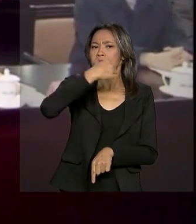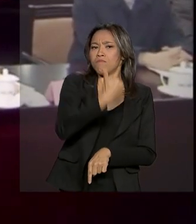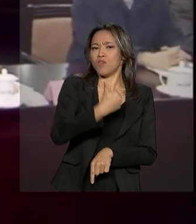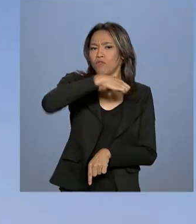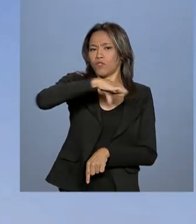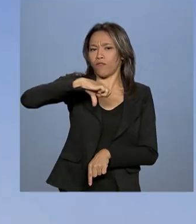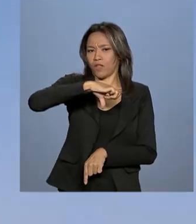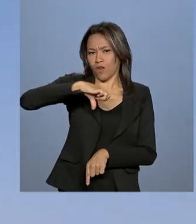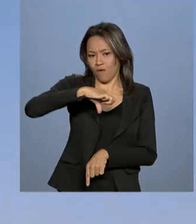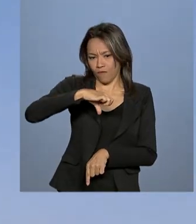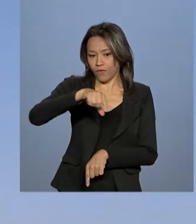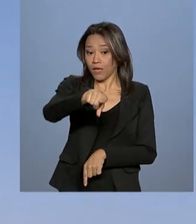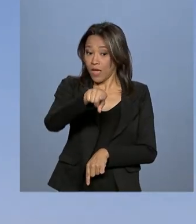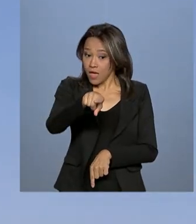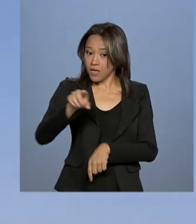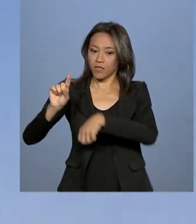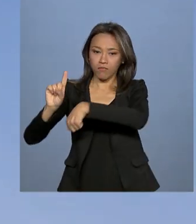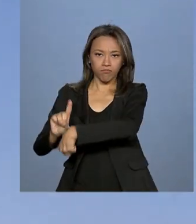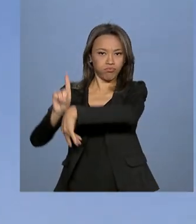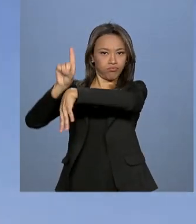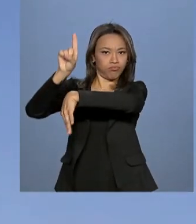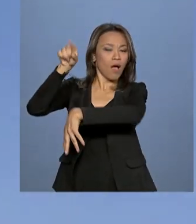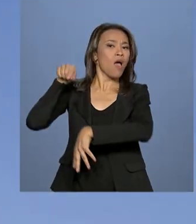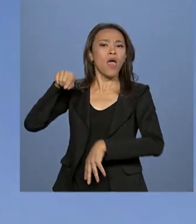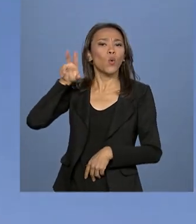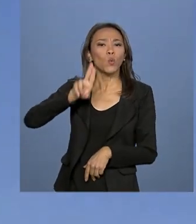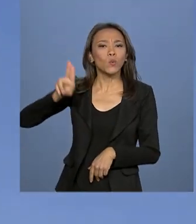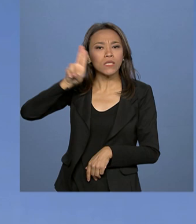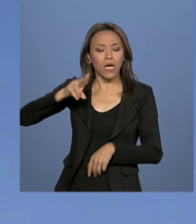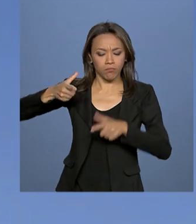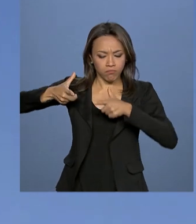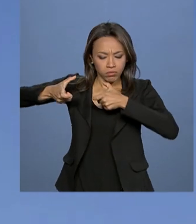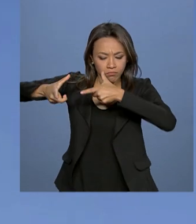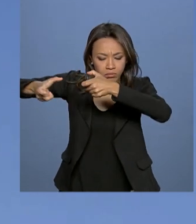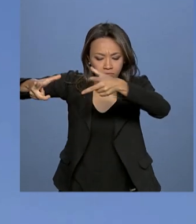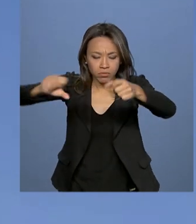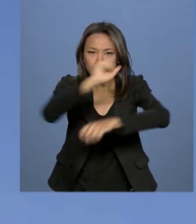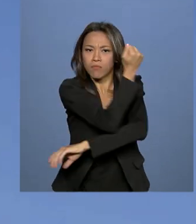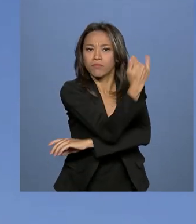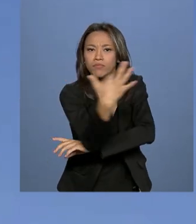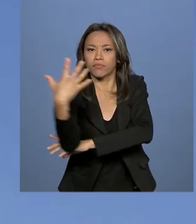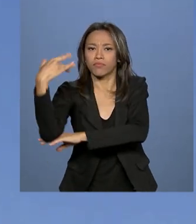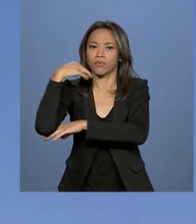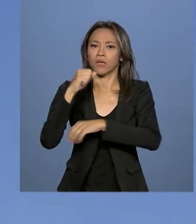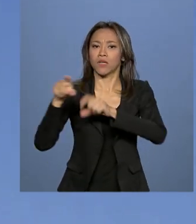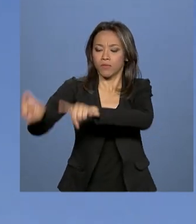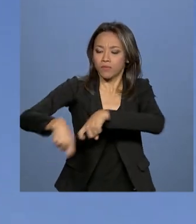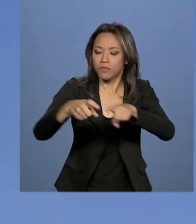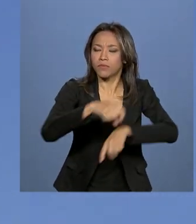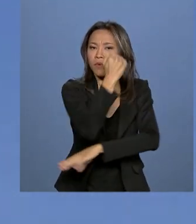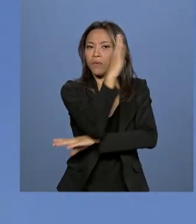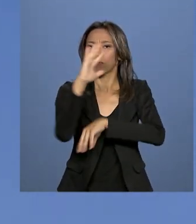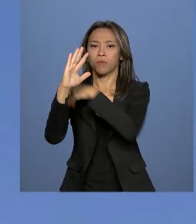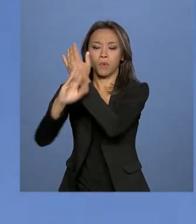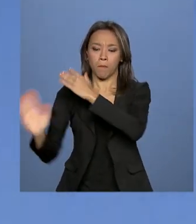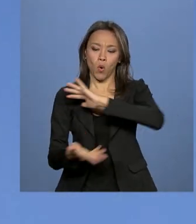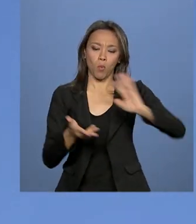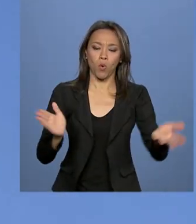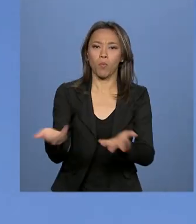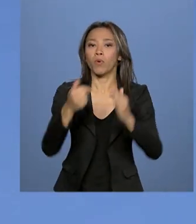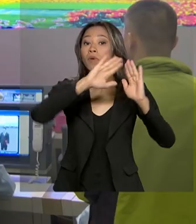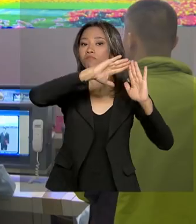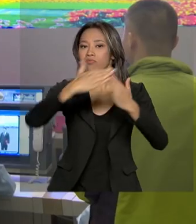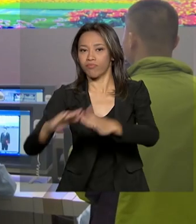O ciber é utilizado no monitoramento de biomas, agricultura, desmatamentos e de desastres